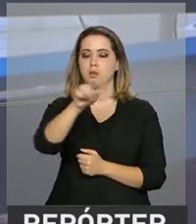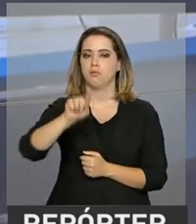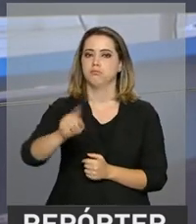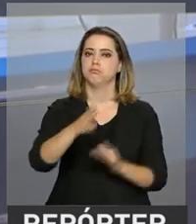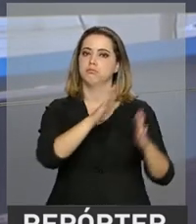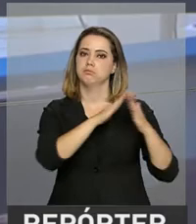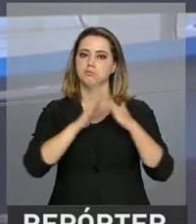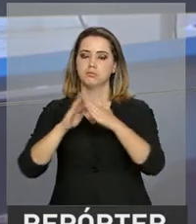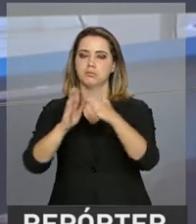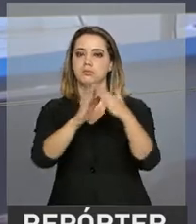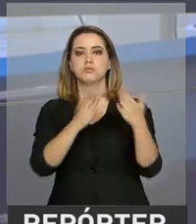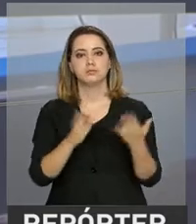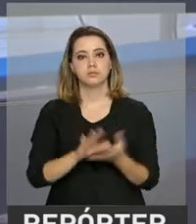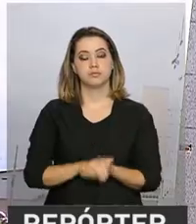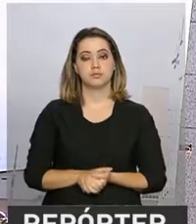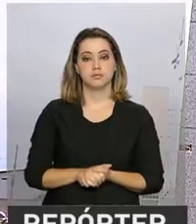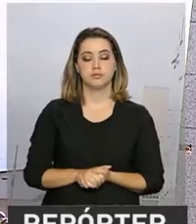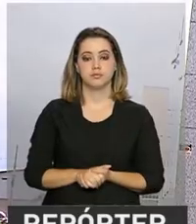já passa de 7 mil.